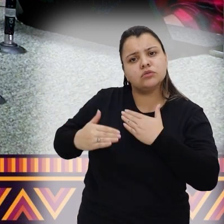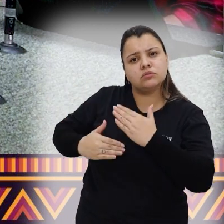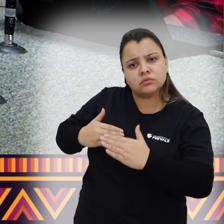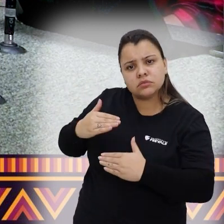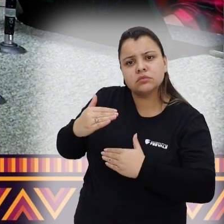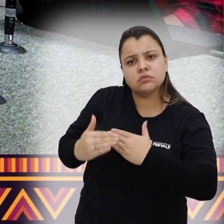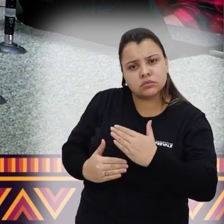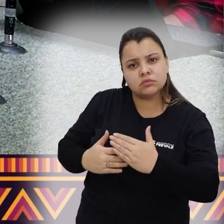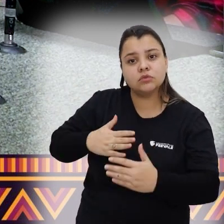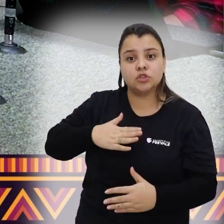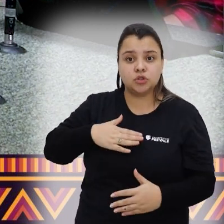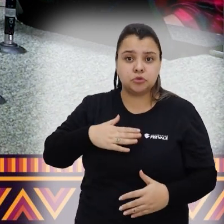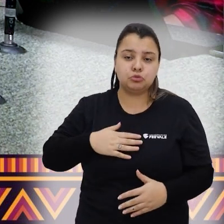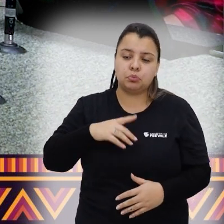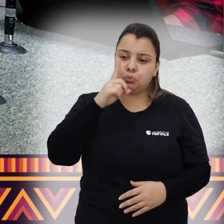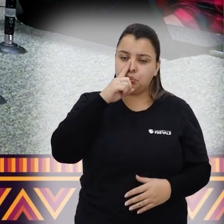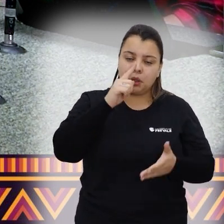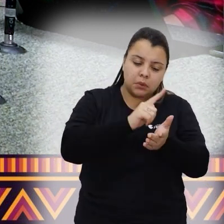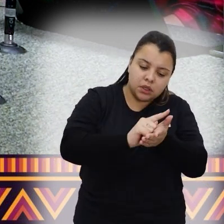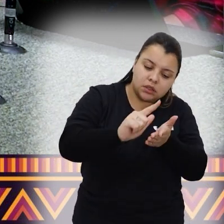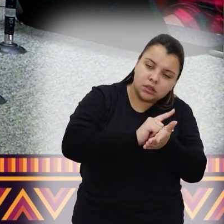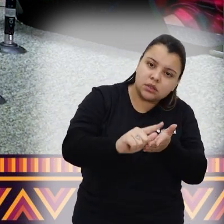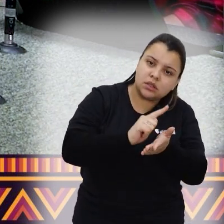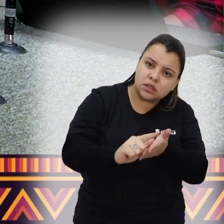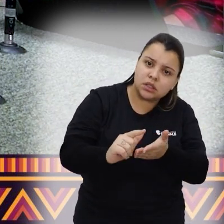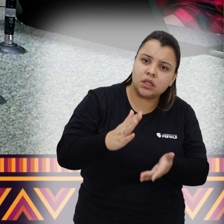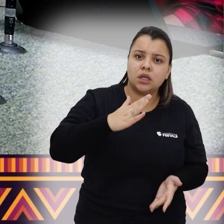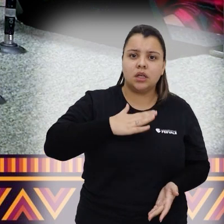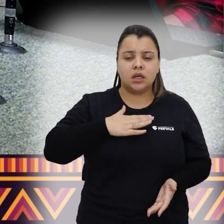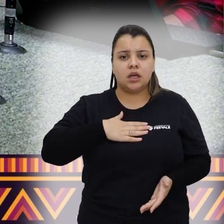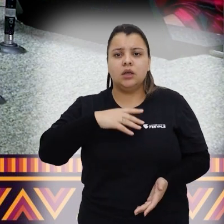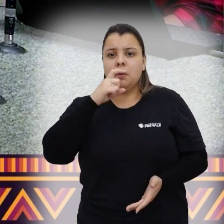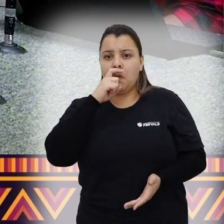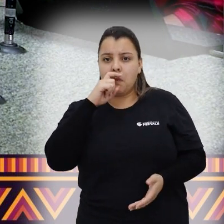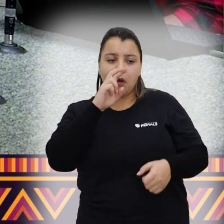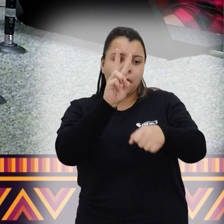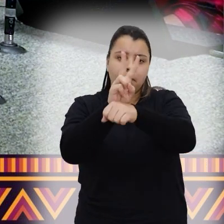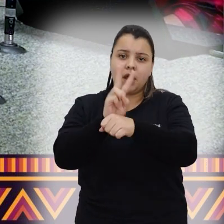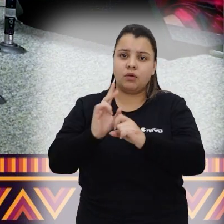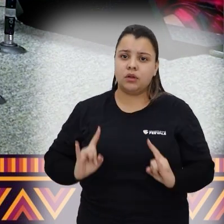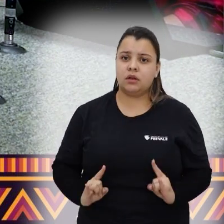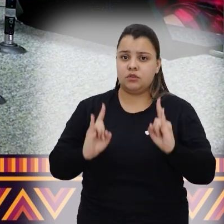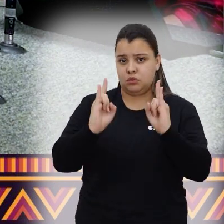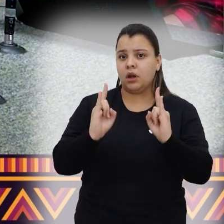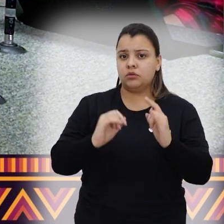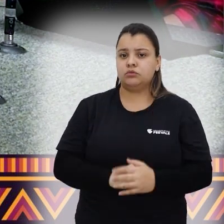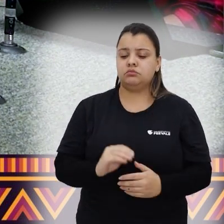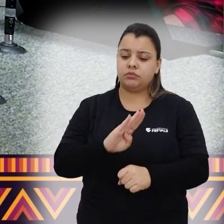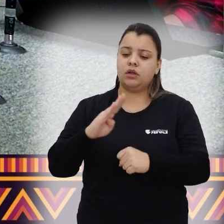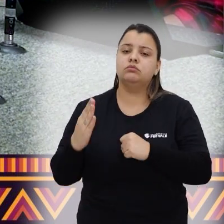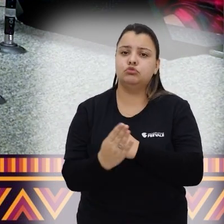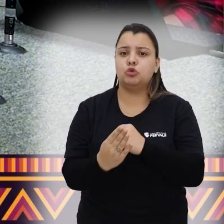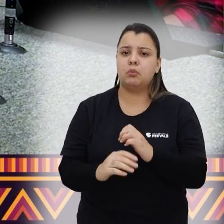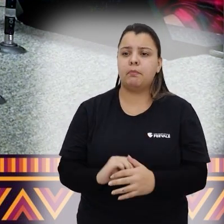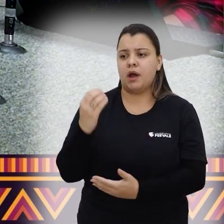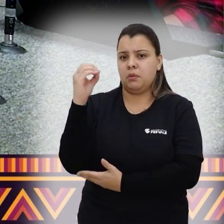mãe faxineira, o meu pai zelador de um prédio num bairro de classe média. Né? Como todos os pais,